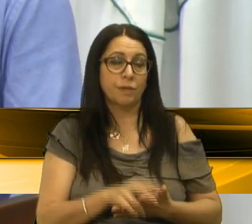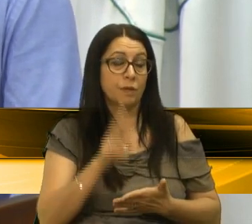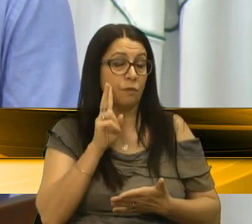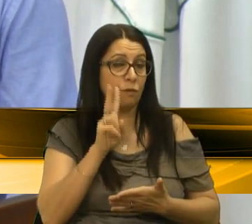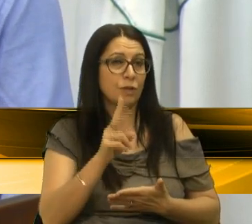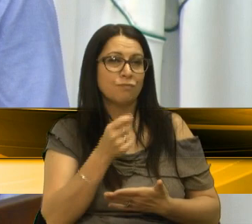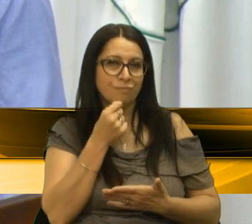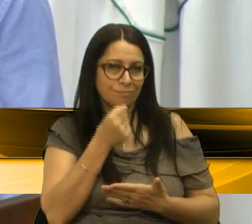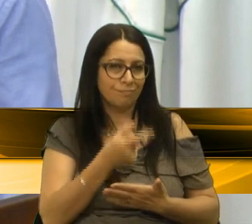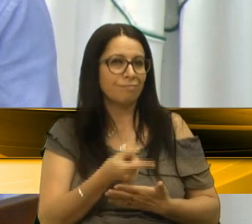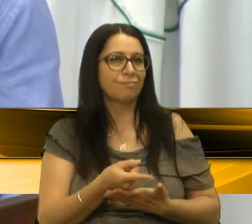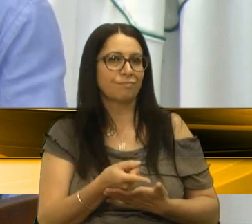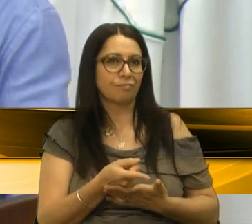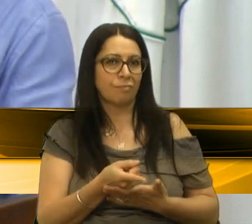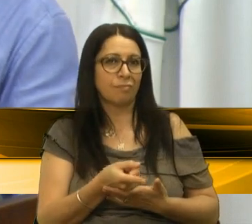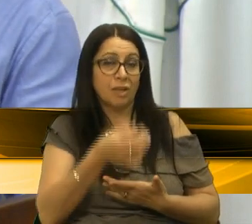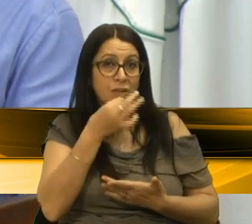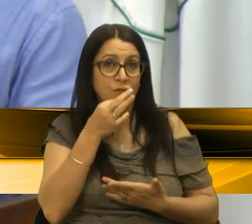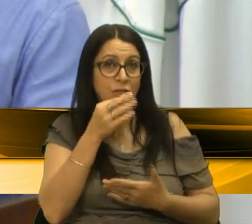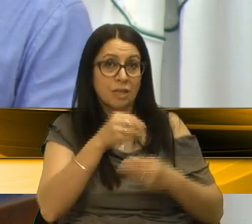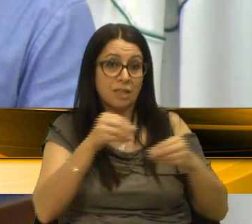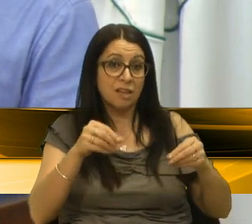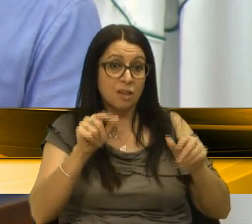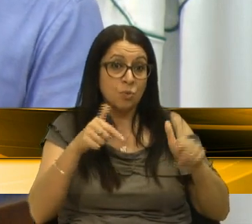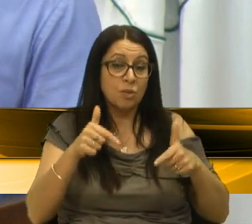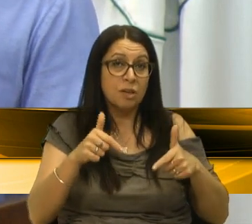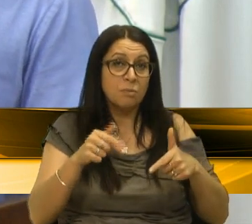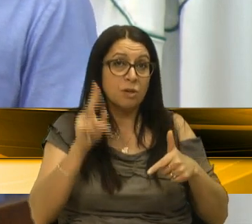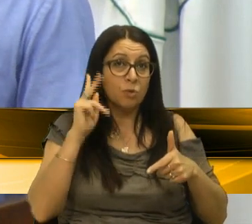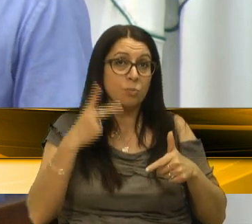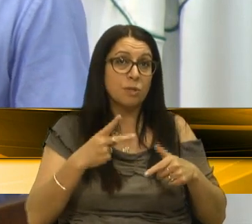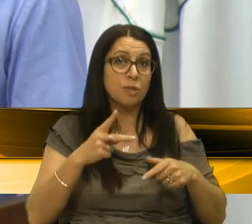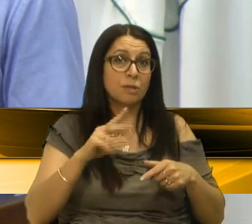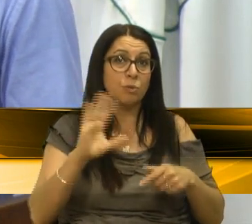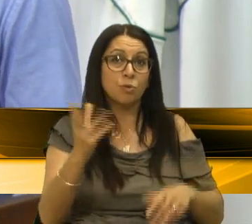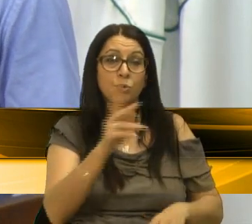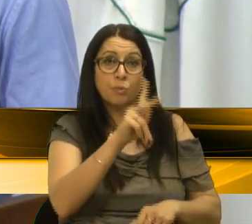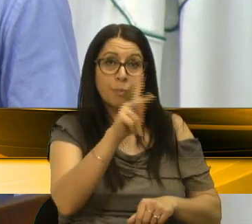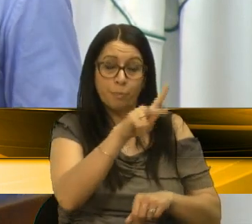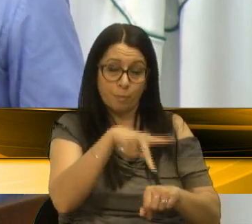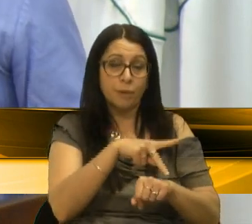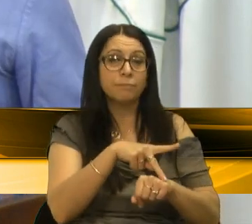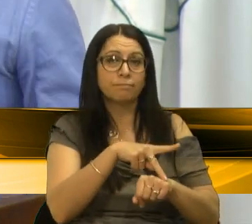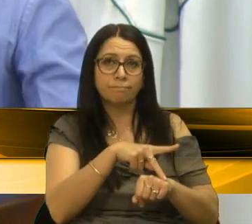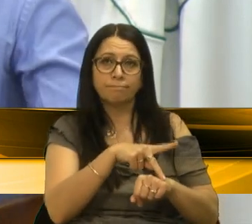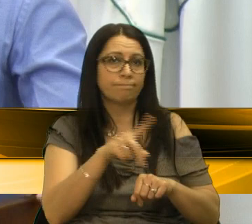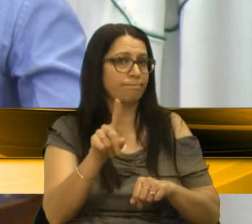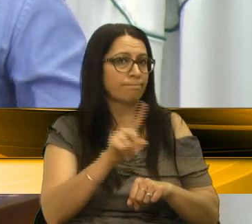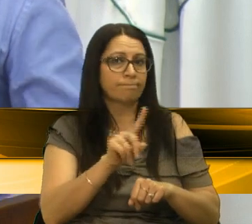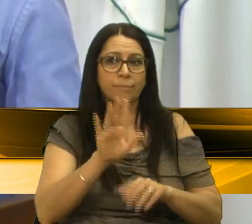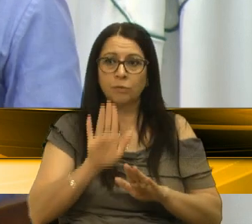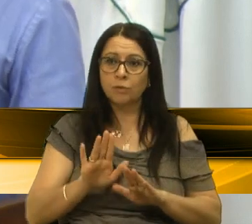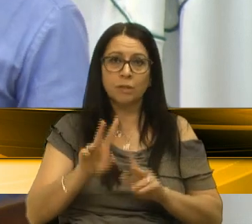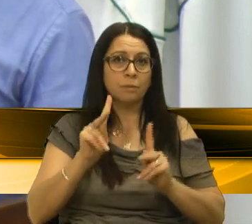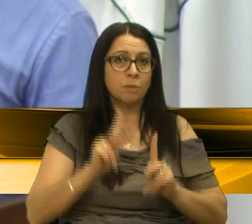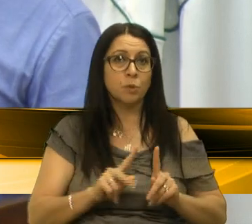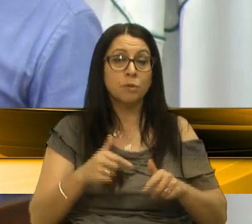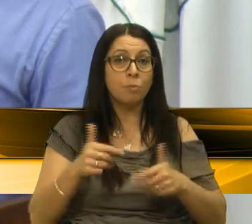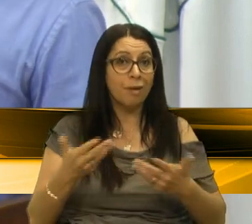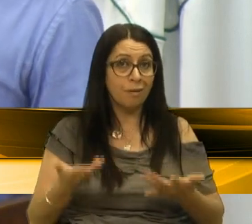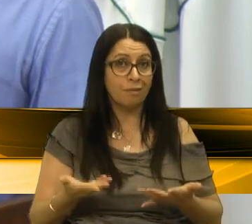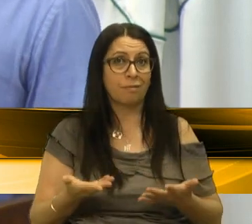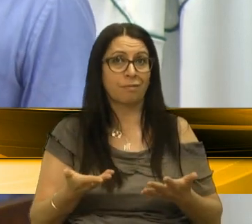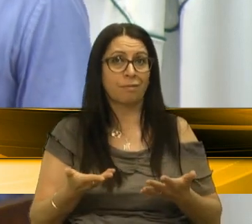ironia, Caxias, que é a terra do trabalho, reconhecida nacionalmente por isso, não deixa as pessoas trabalharem